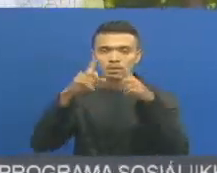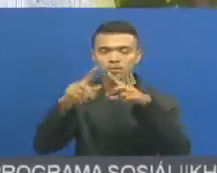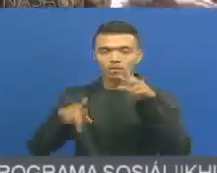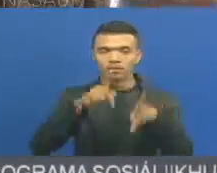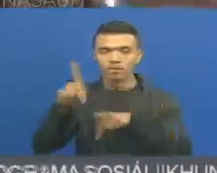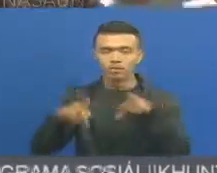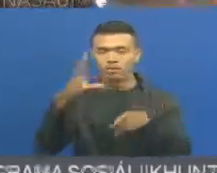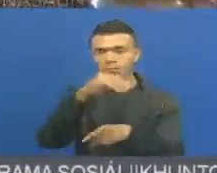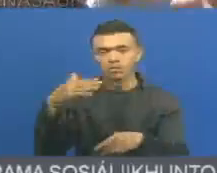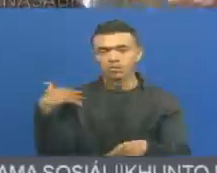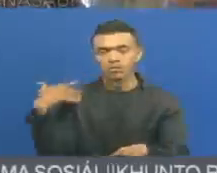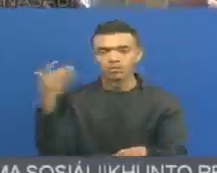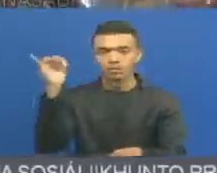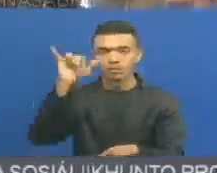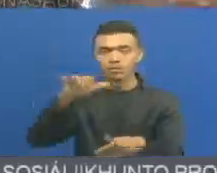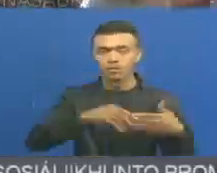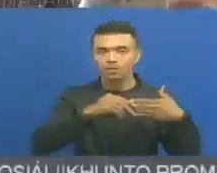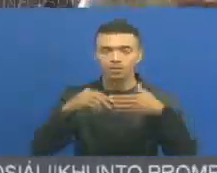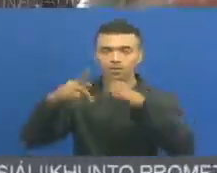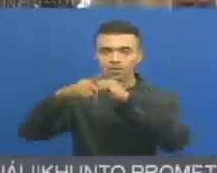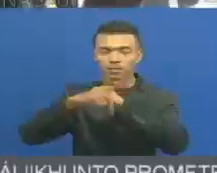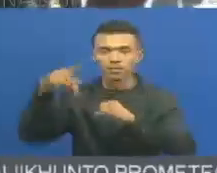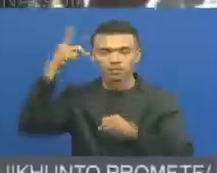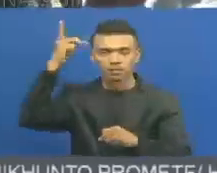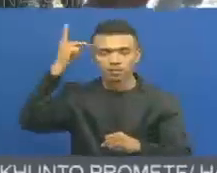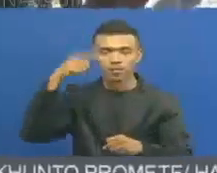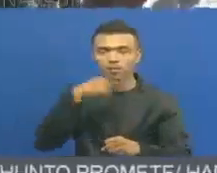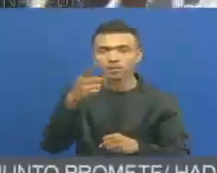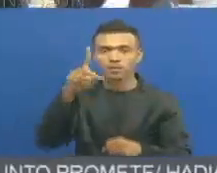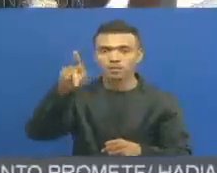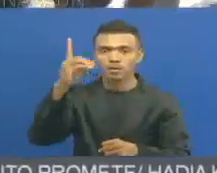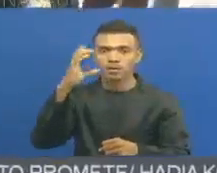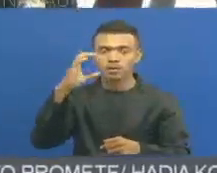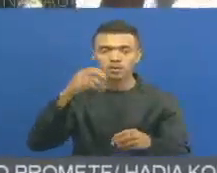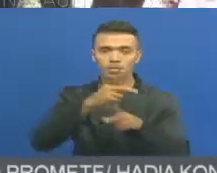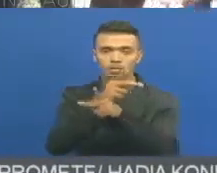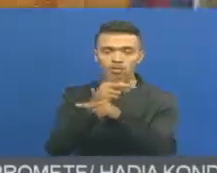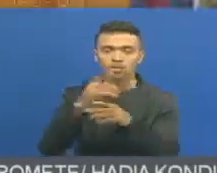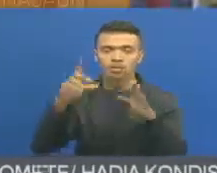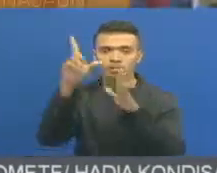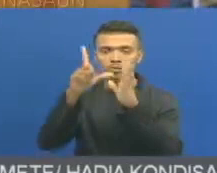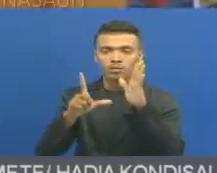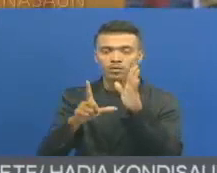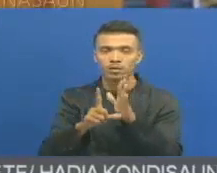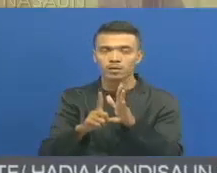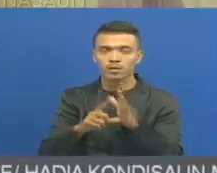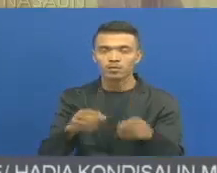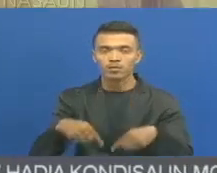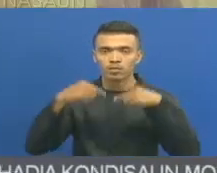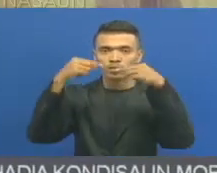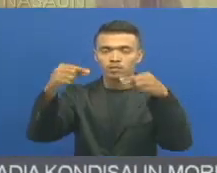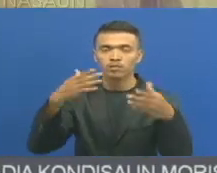joven sira. Lideranza partido politico ne afirma, PDC mo se asigura le investimento nacional ho di